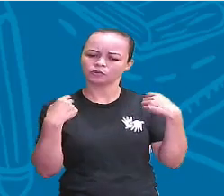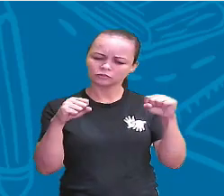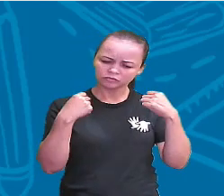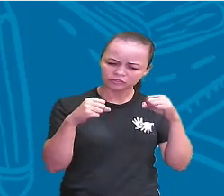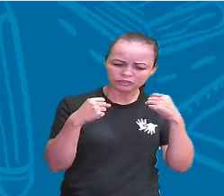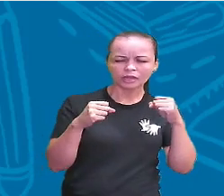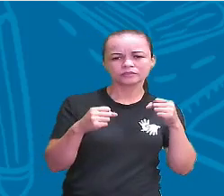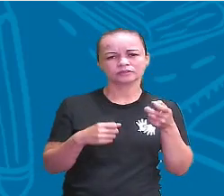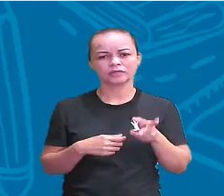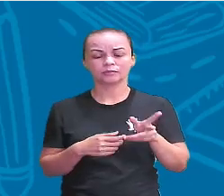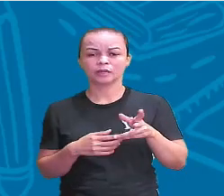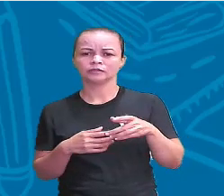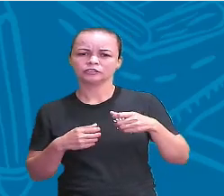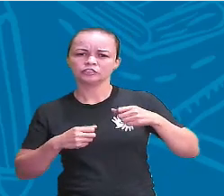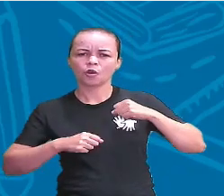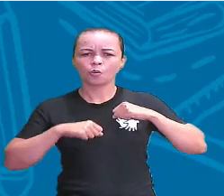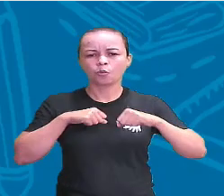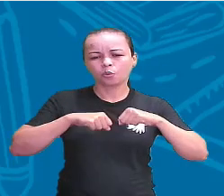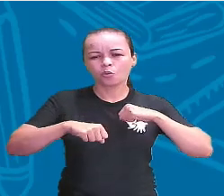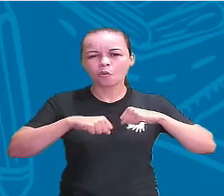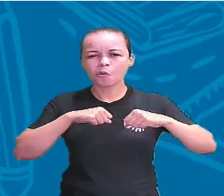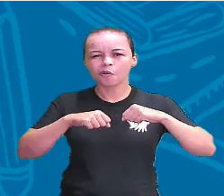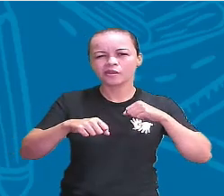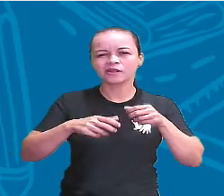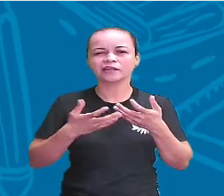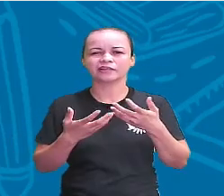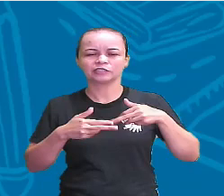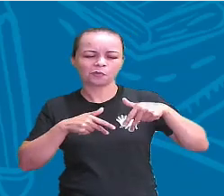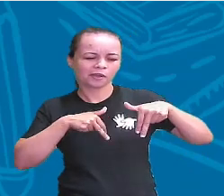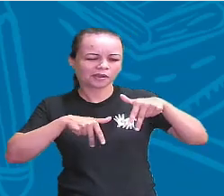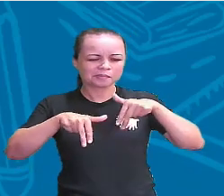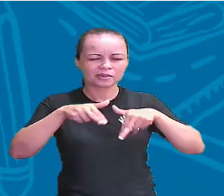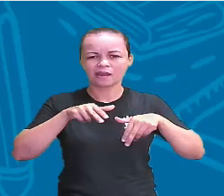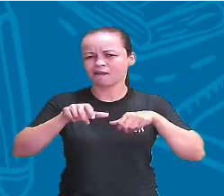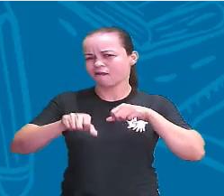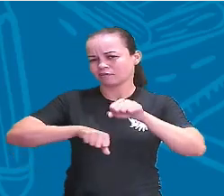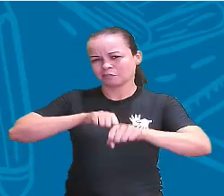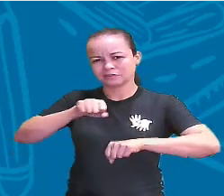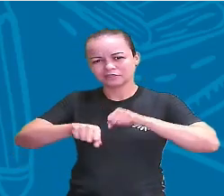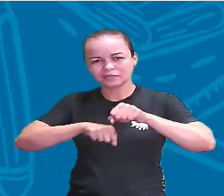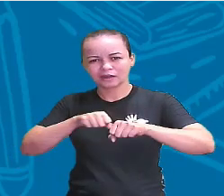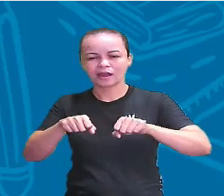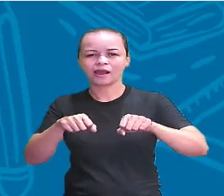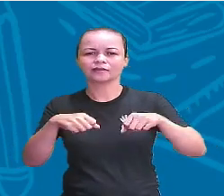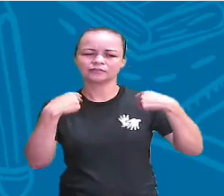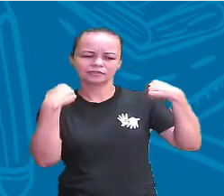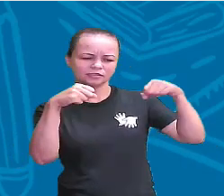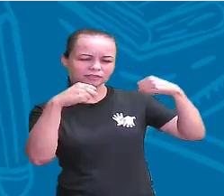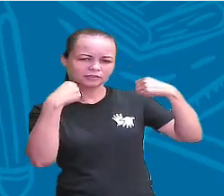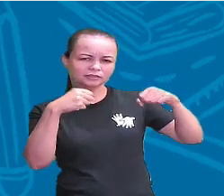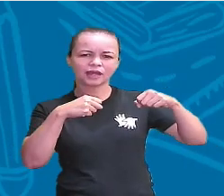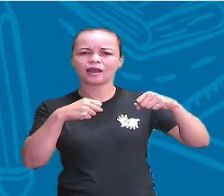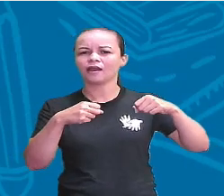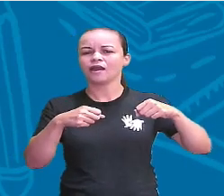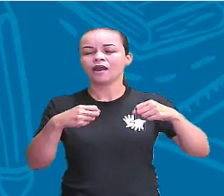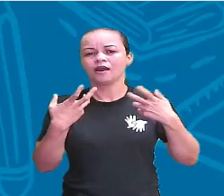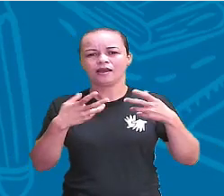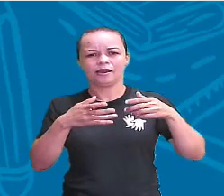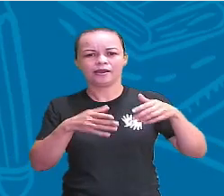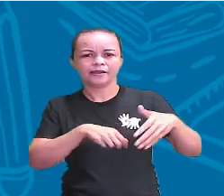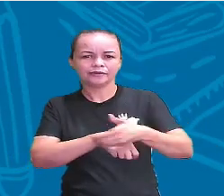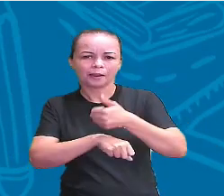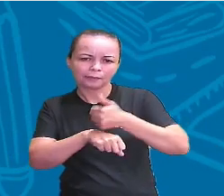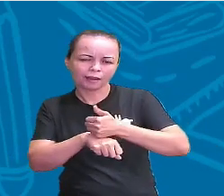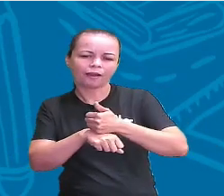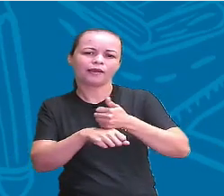física, seja ela uma corrida, uma caminhada, né, andar de bicicleta, se exercitar no parque, na praça. A gente